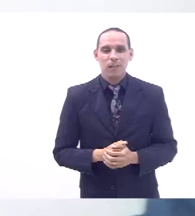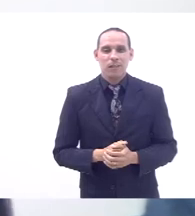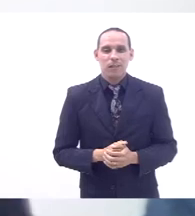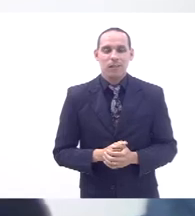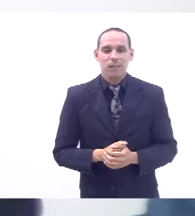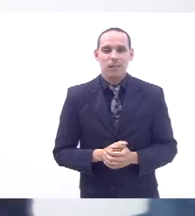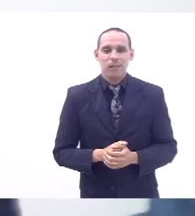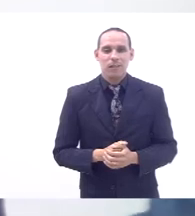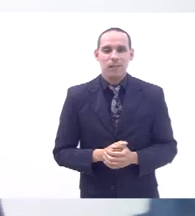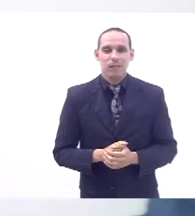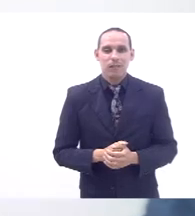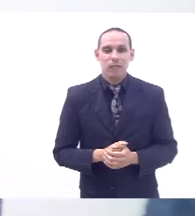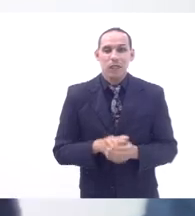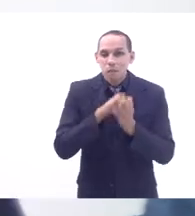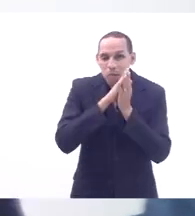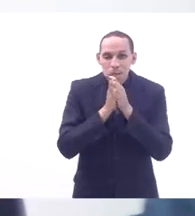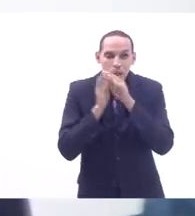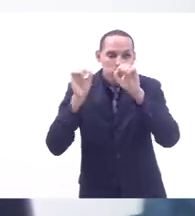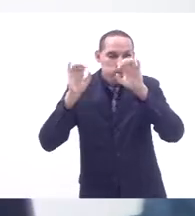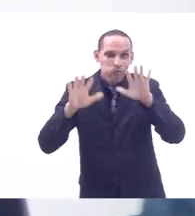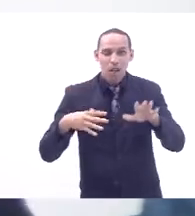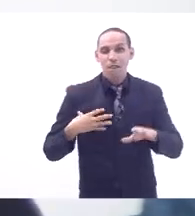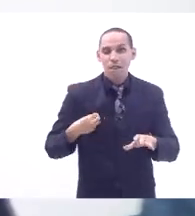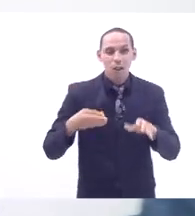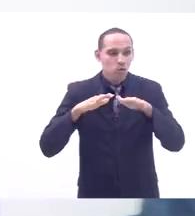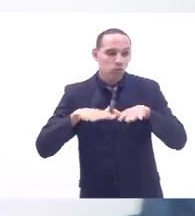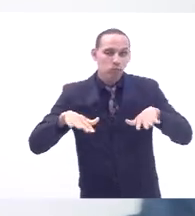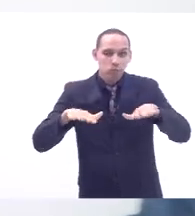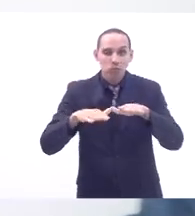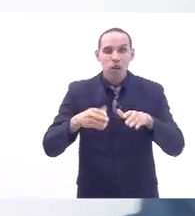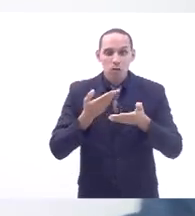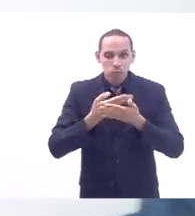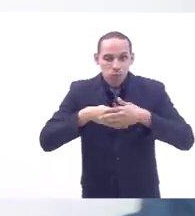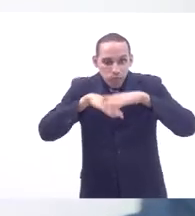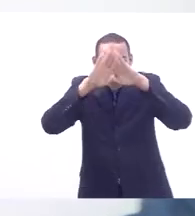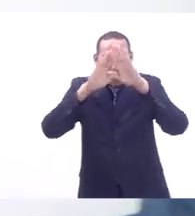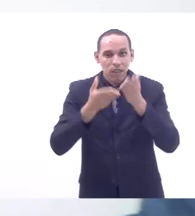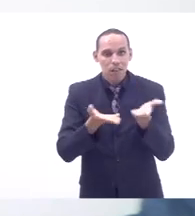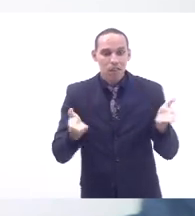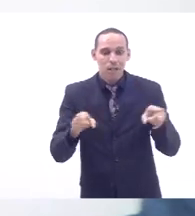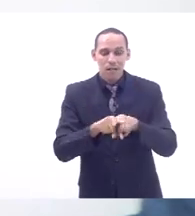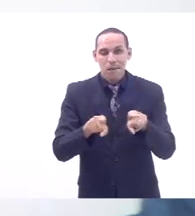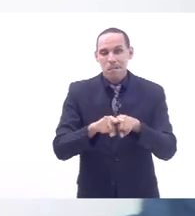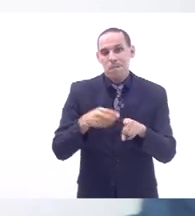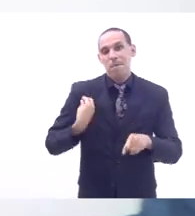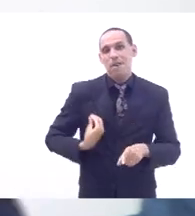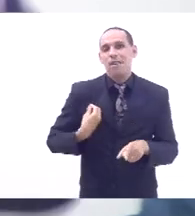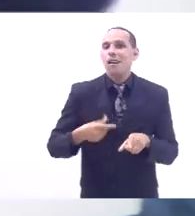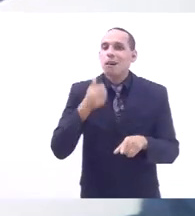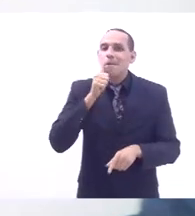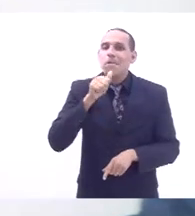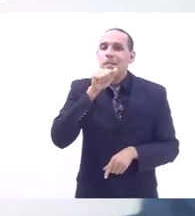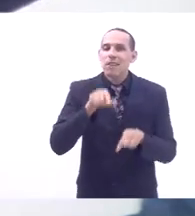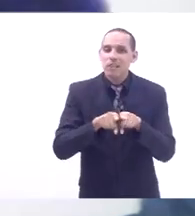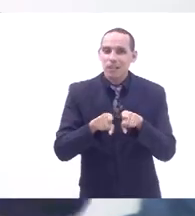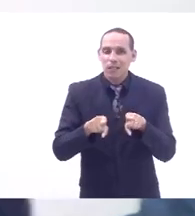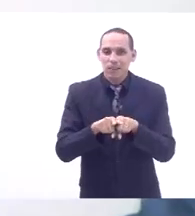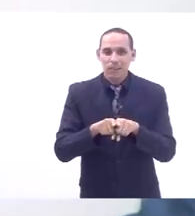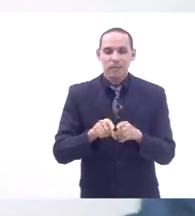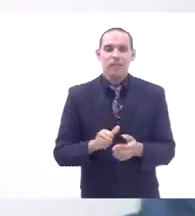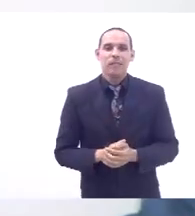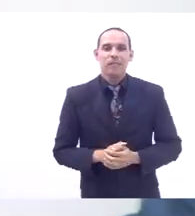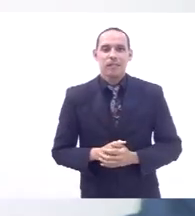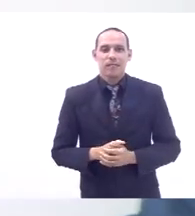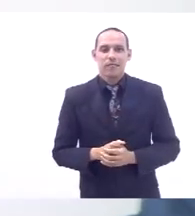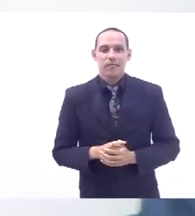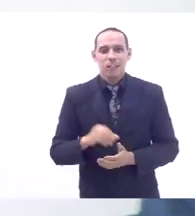mim. Babá, tomar a benção para todos os filhos de Orixá que estão aqui e para nossa mãe também, Yabie,